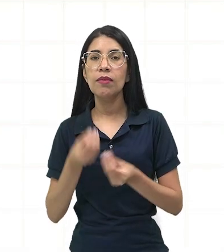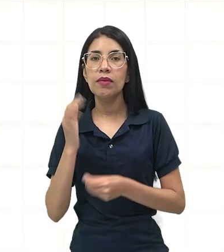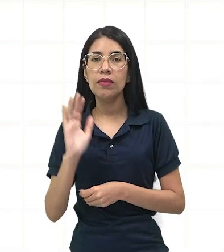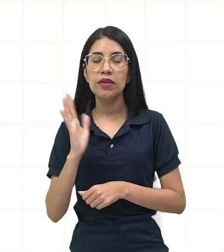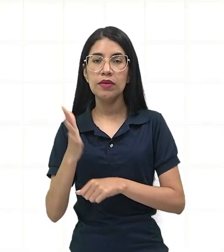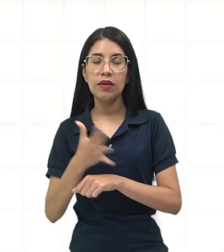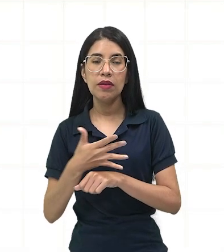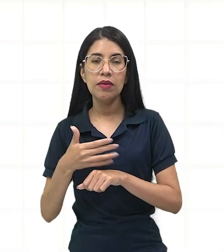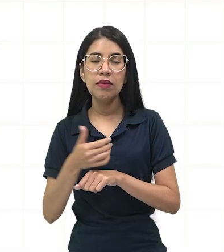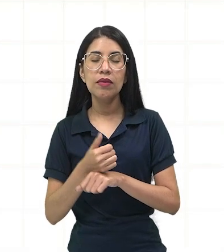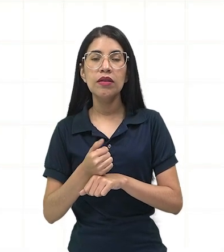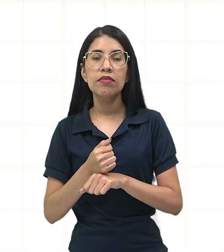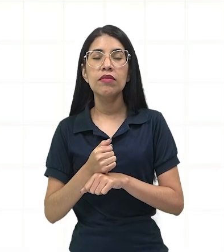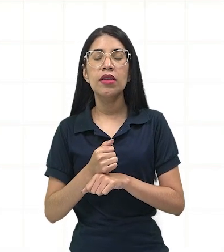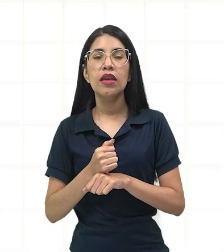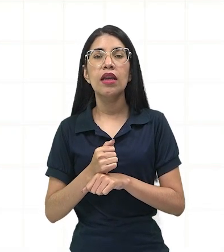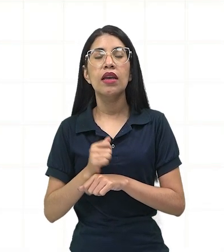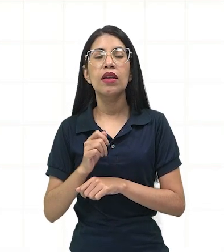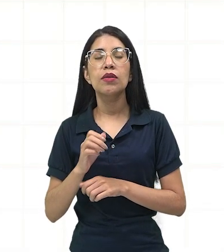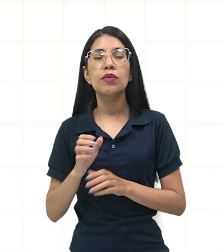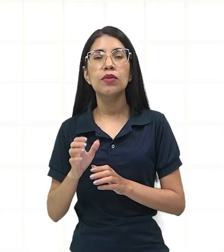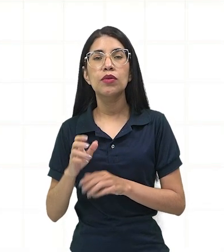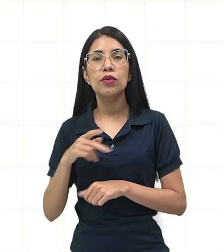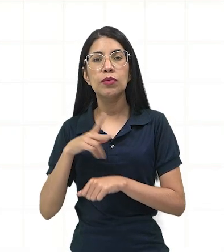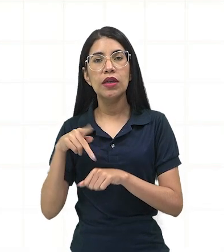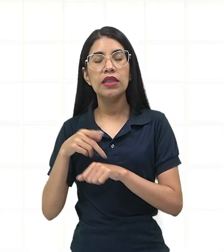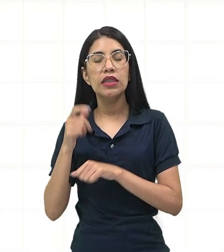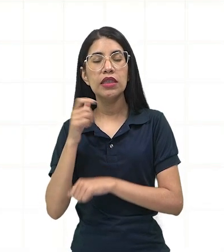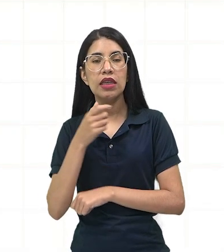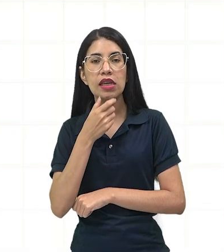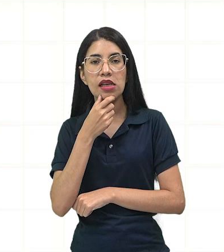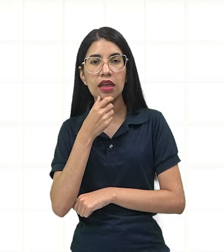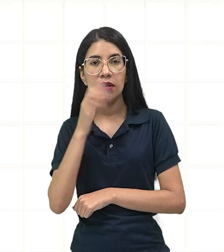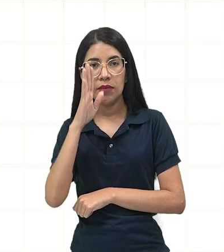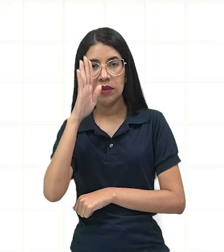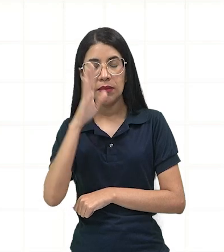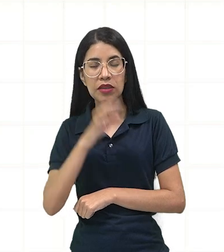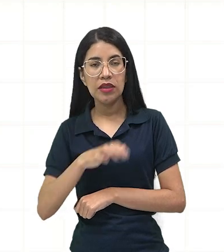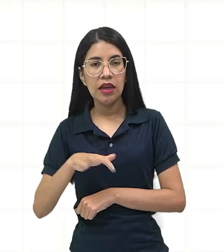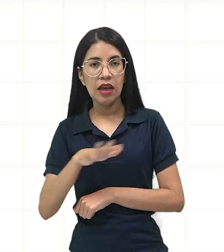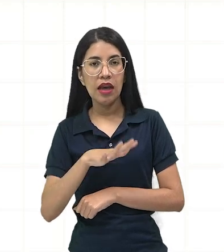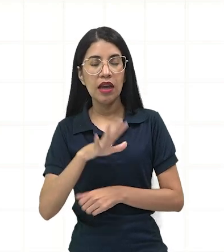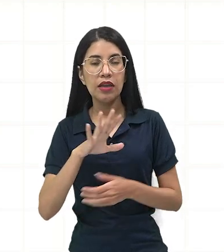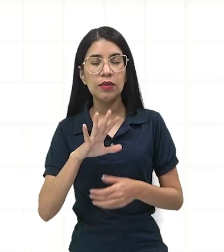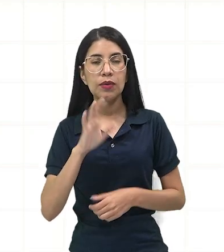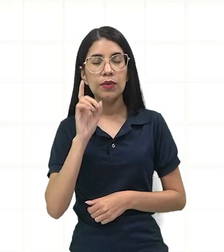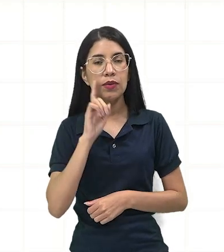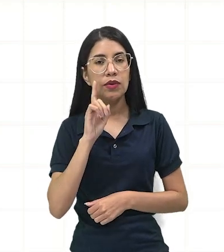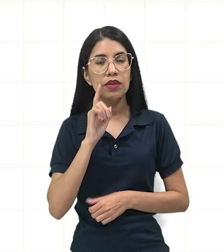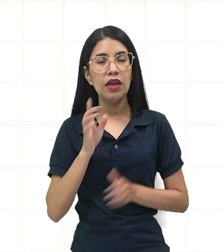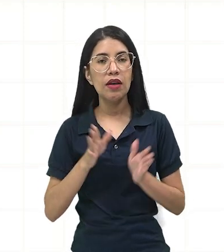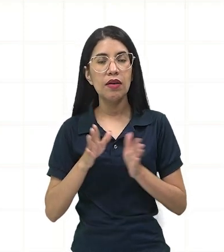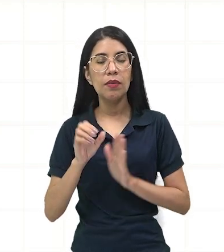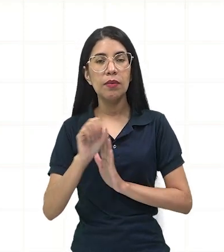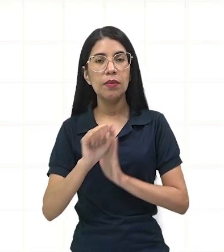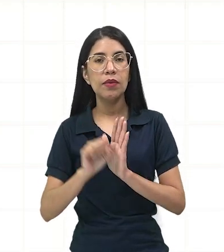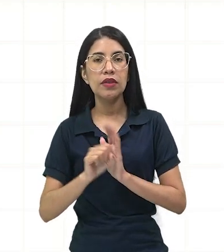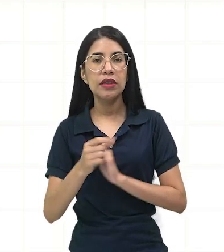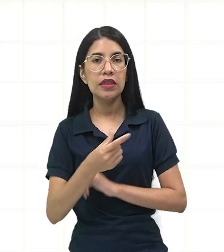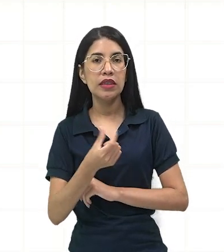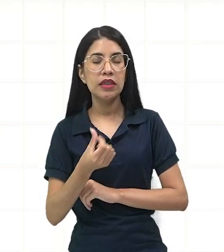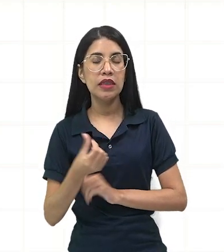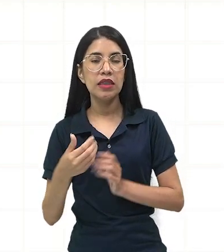foi realizada pelos ingleses, principalmente no território dos Estados Unidos, e ocorreu entre os séculos XVI e